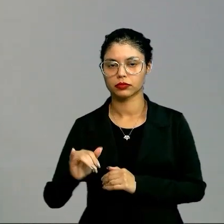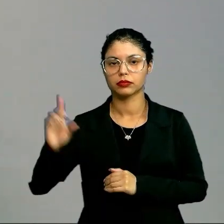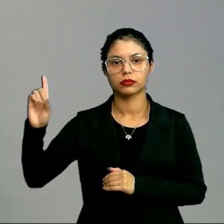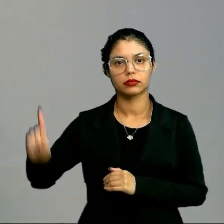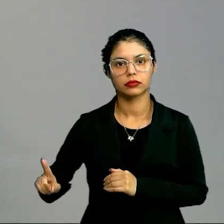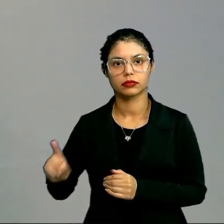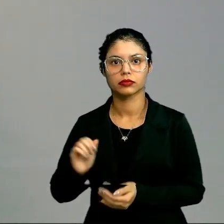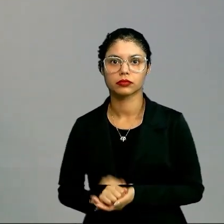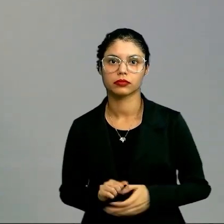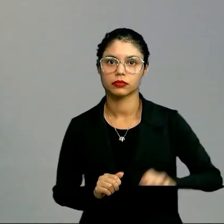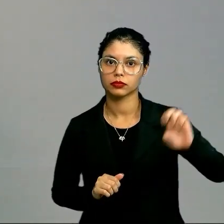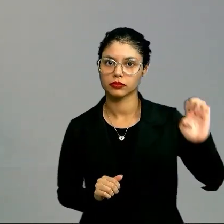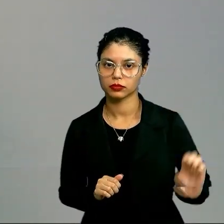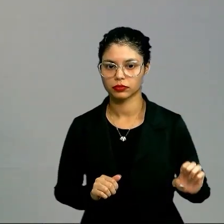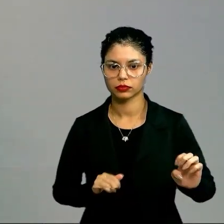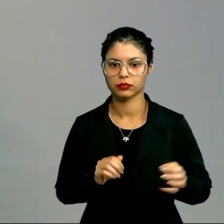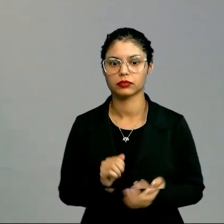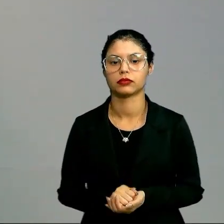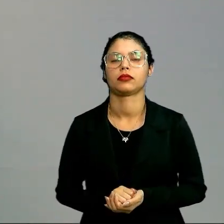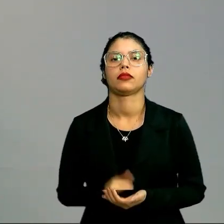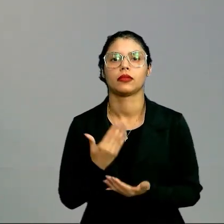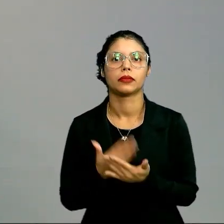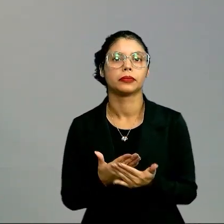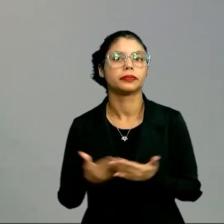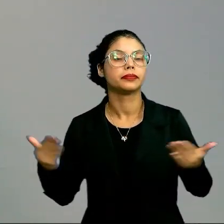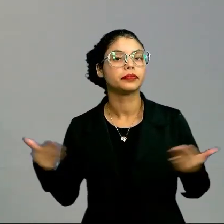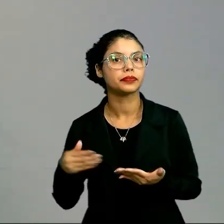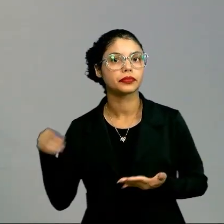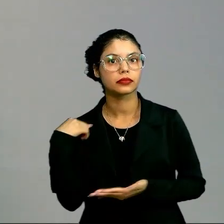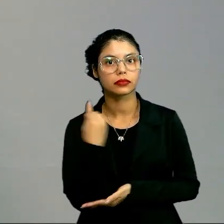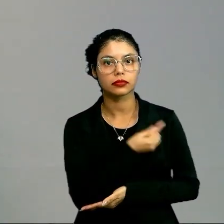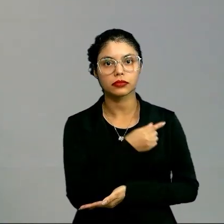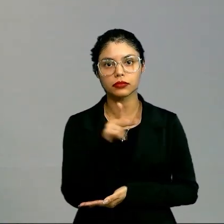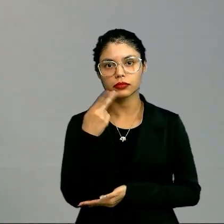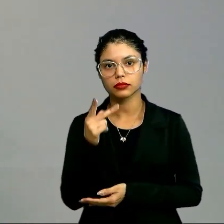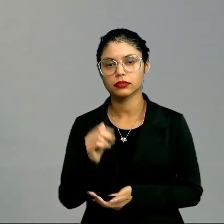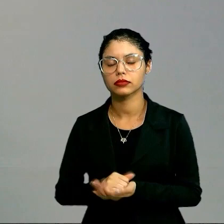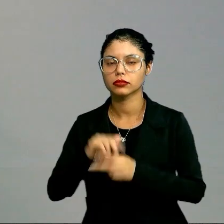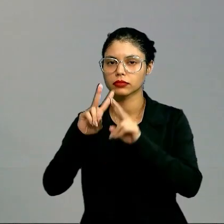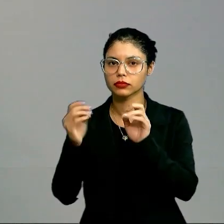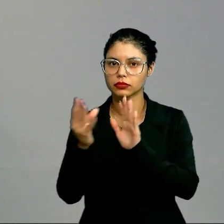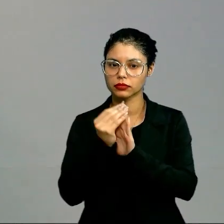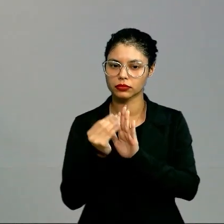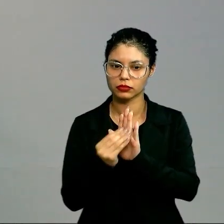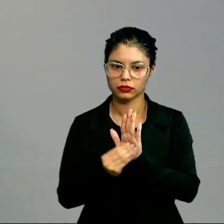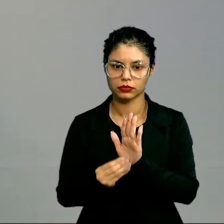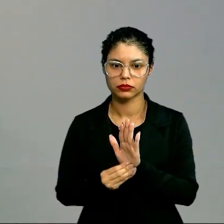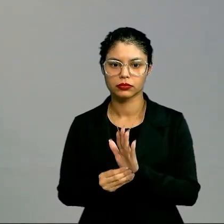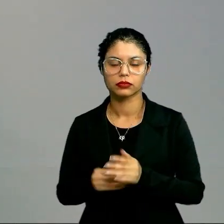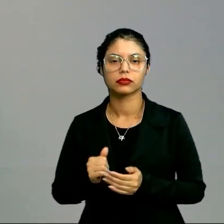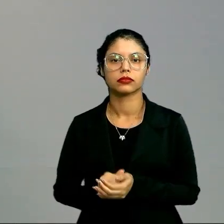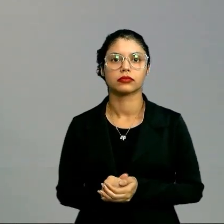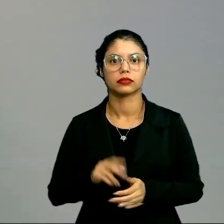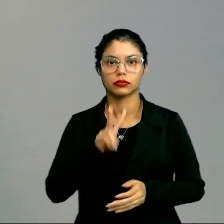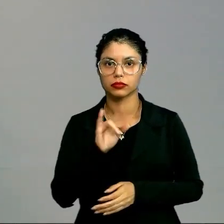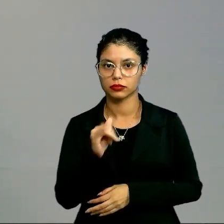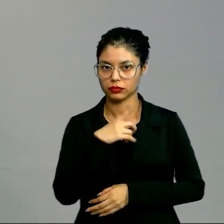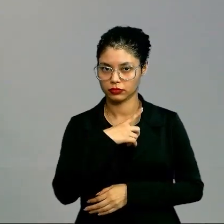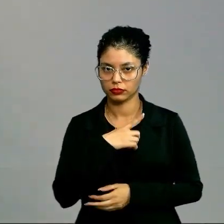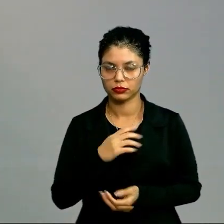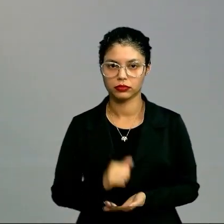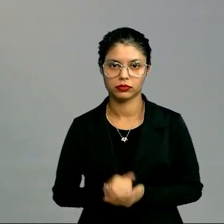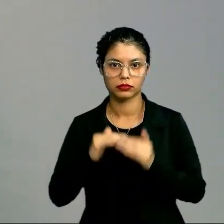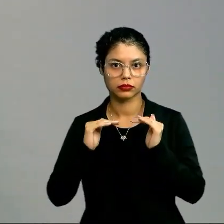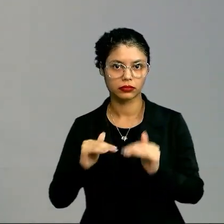direita ou se ele vai para a esquerda. Na aula de hoje, nós vamos falar um pouquinho dos fatores que deslocam esse equilíbrio. Quando nós